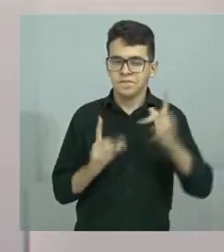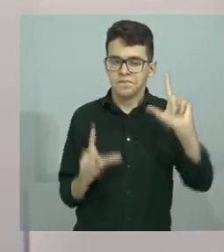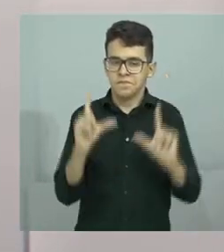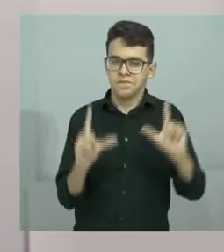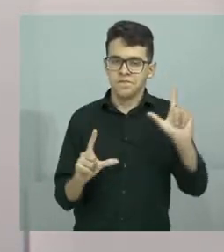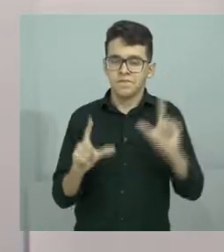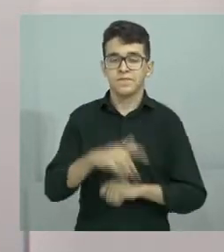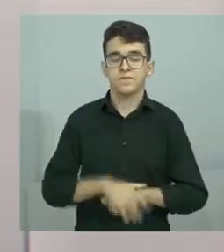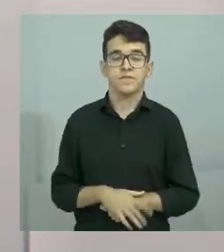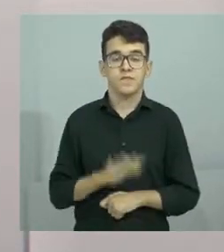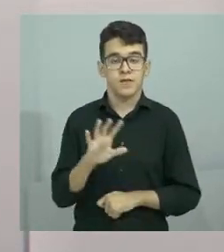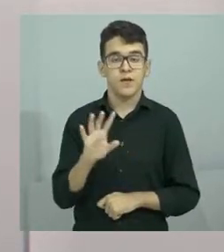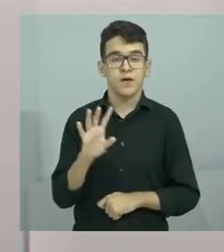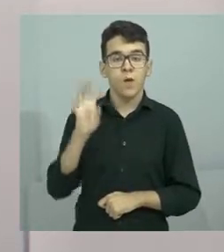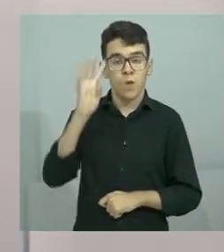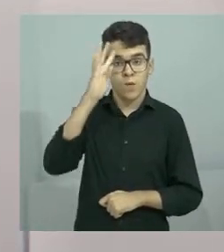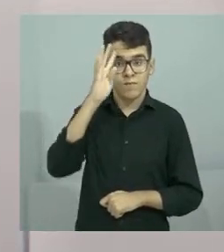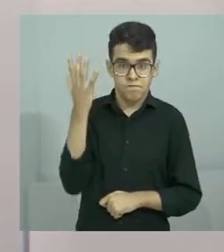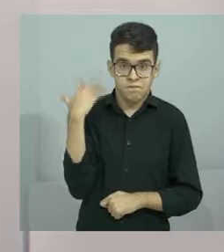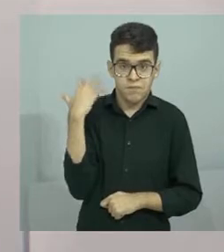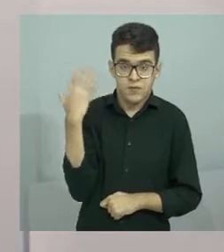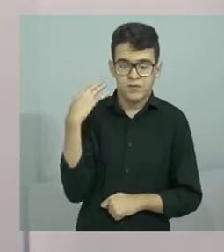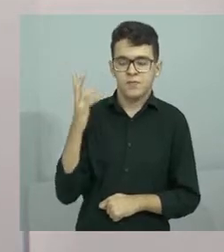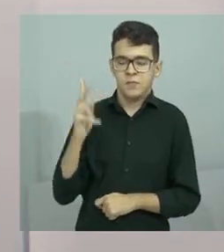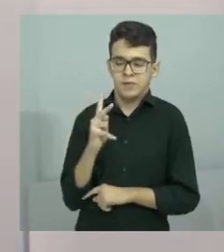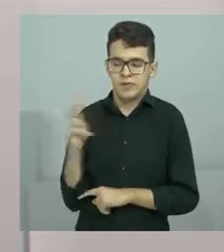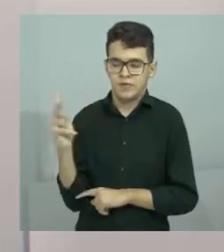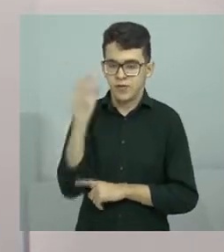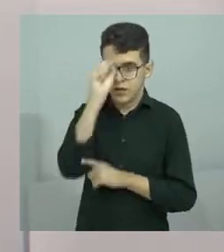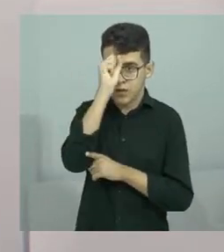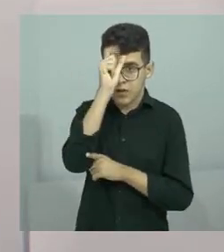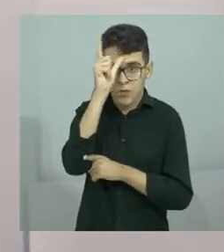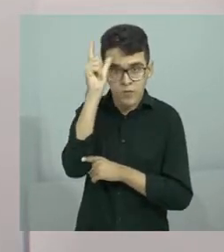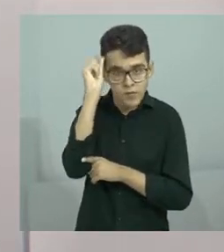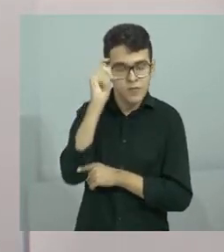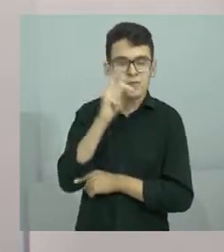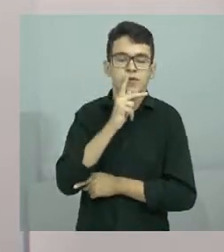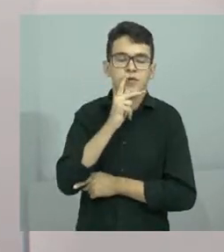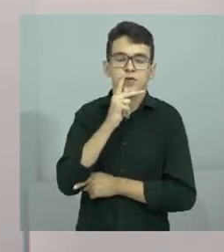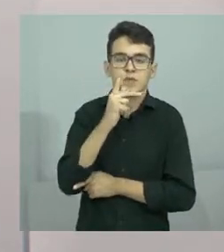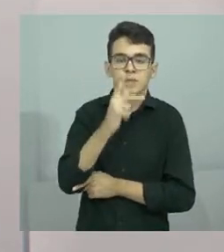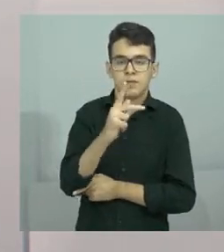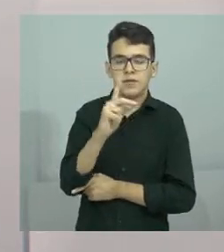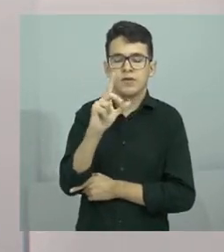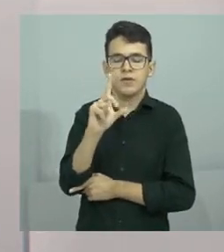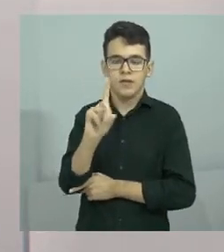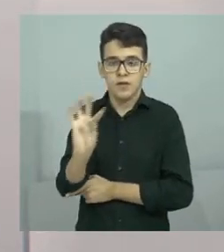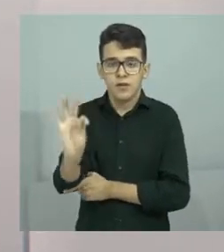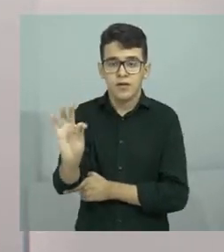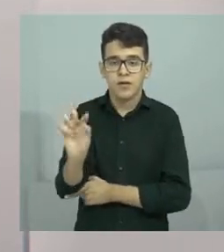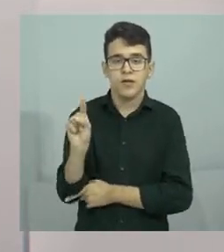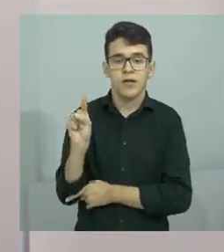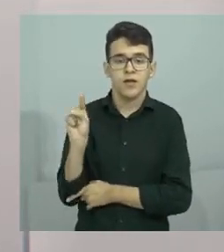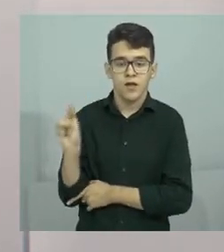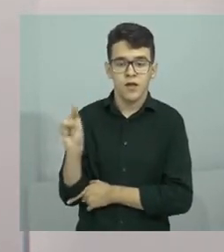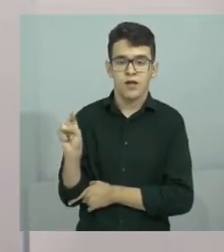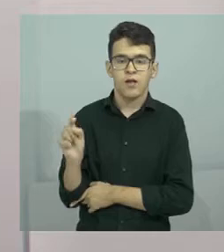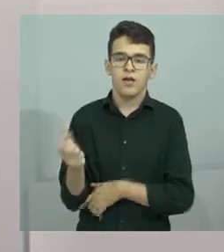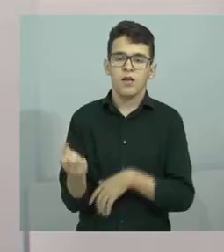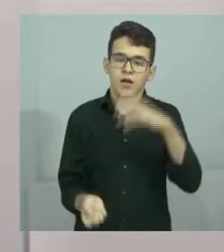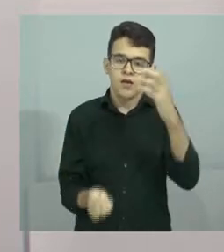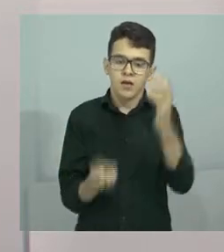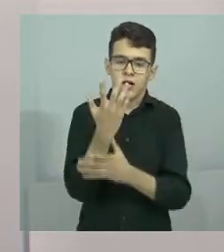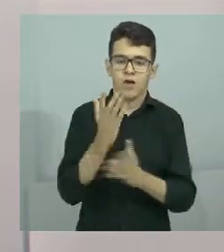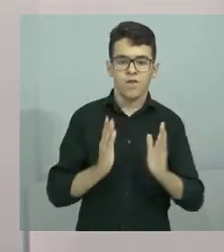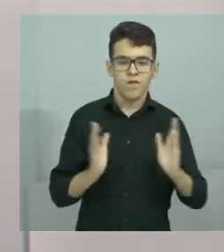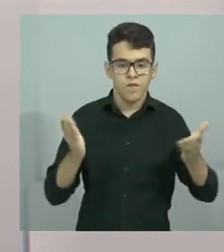última quarta-feira, o presidente Salmito Filho, do PDT, lançou aqui no plenário Fausto Arruda o Fórum